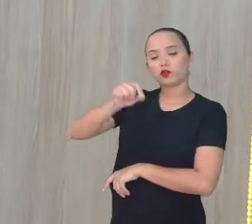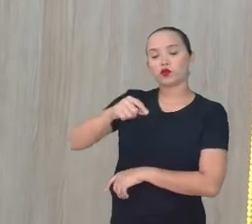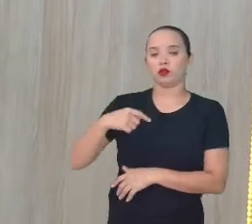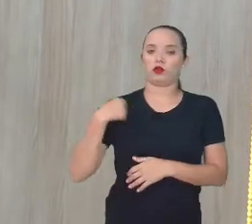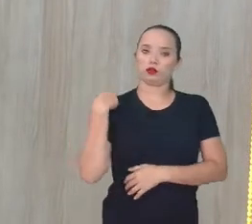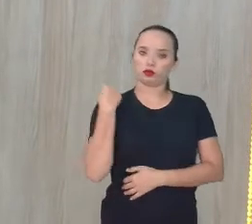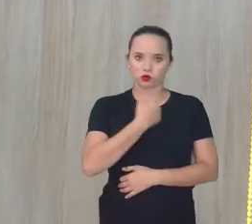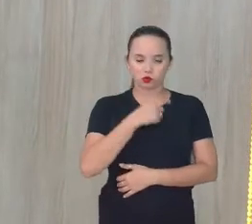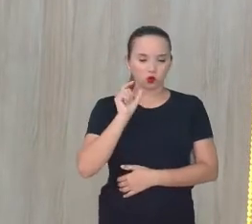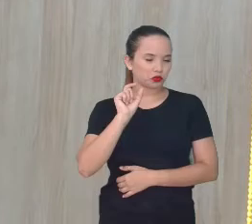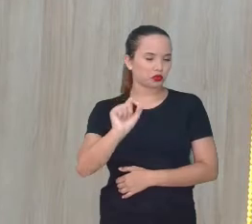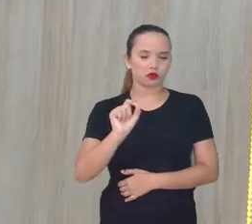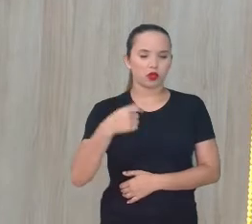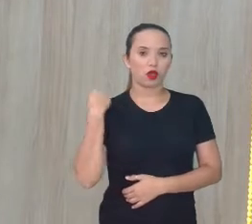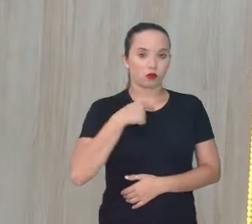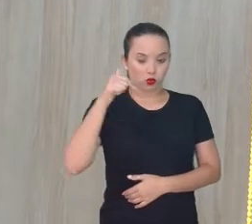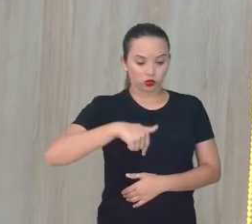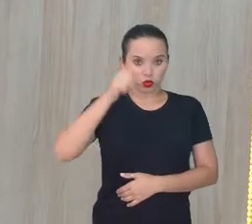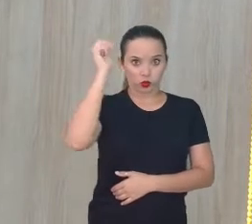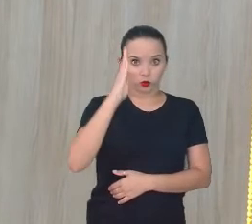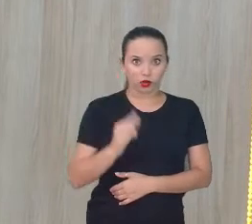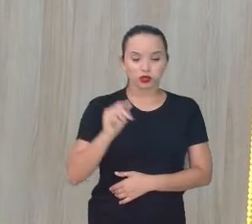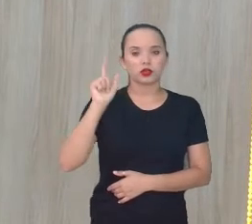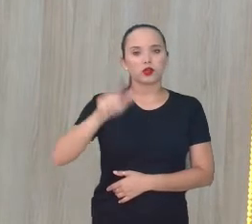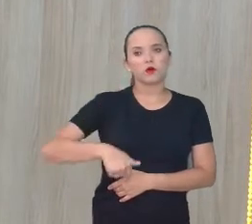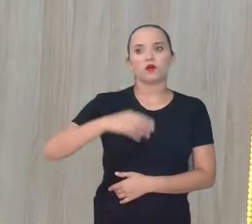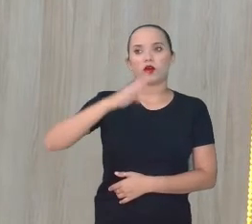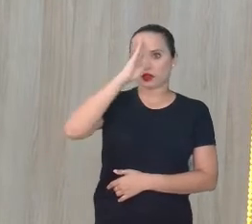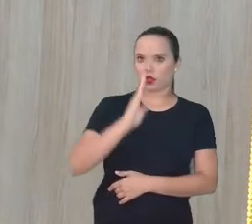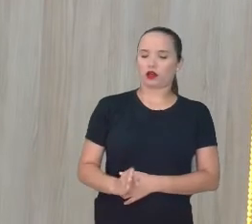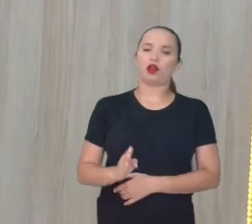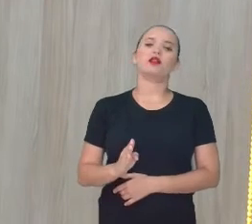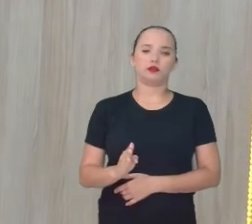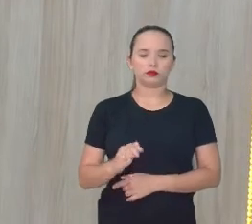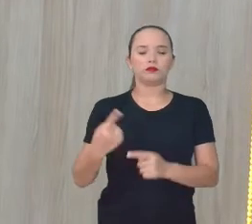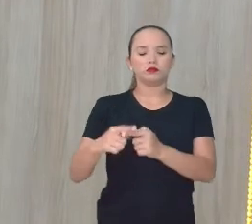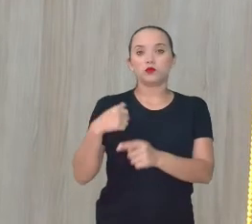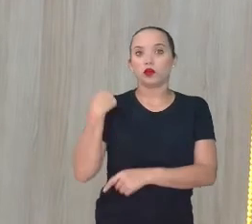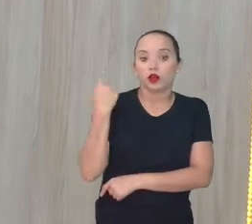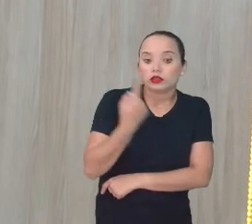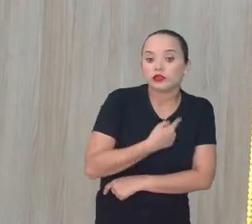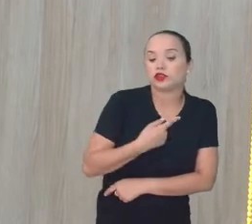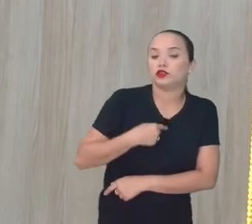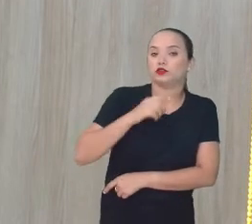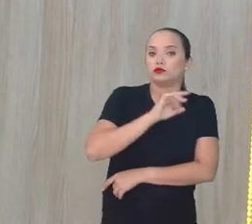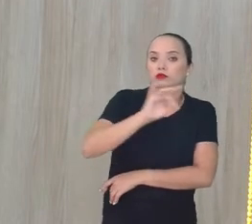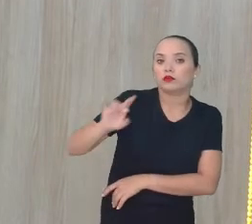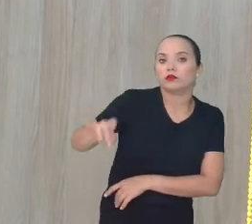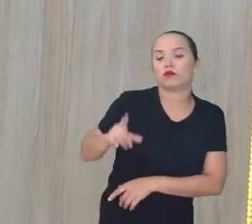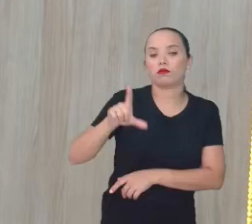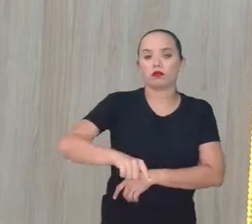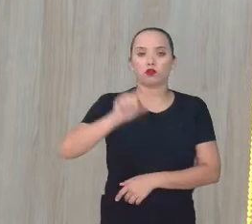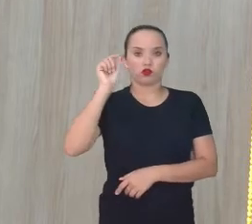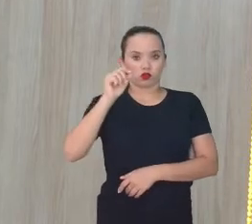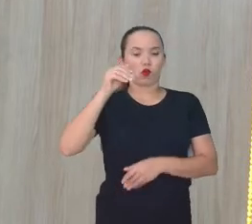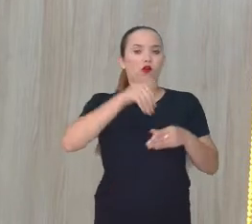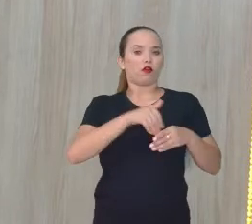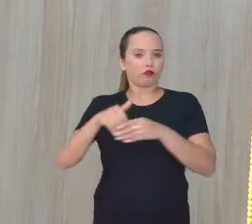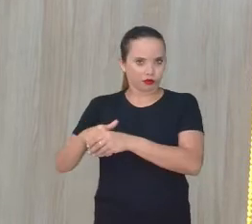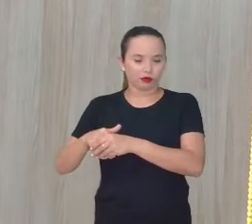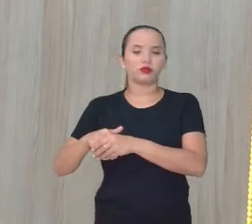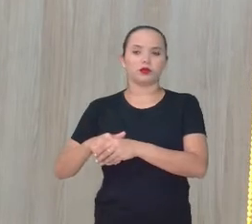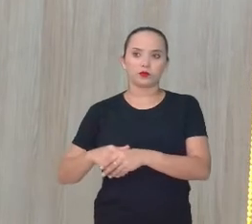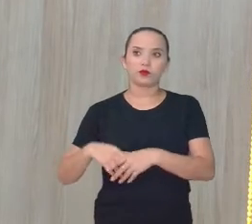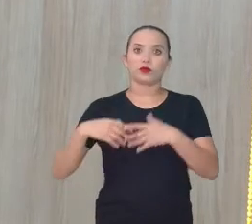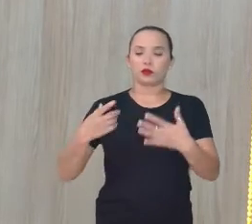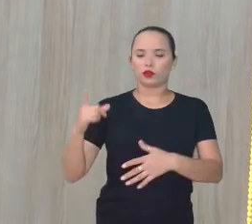do Brasil. Então, nesse sentido, a gente tem esse chefe, né, que é eleito e exerce sua função durante um